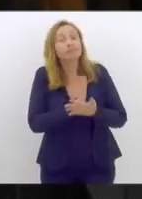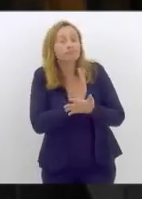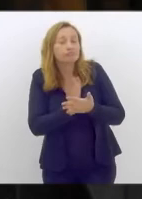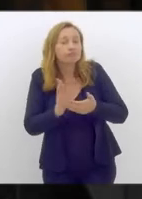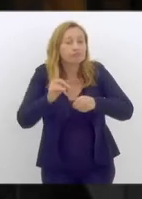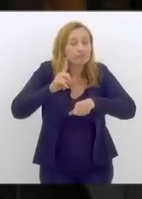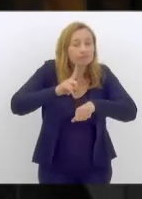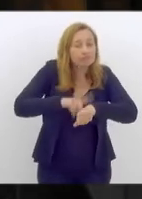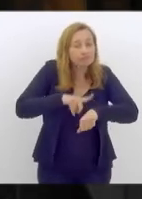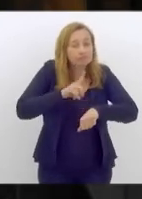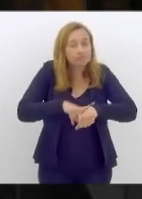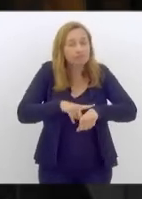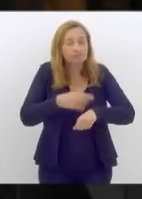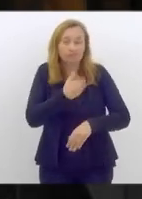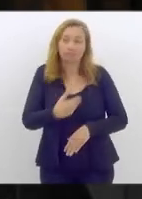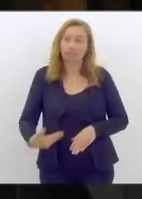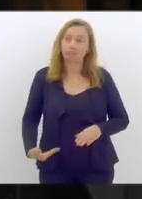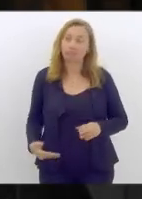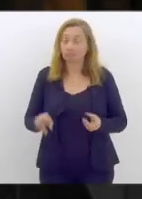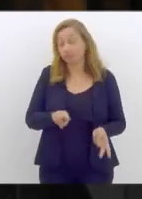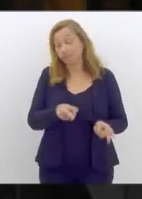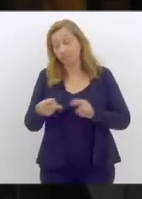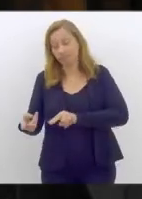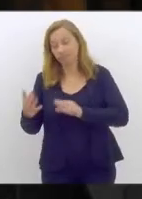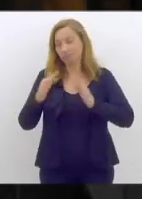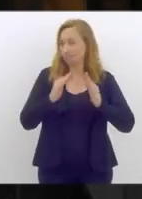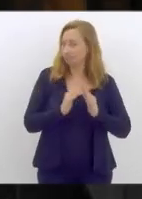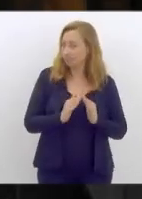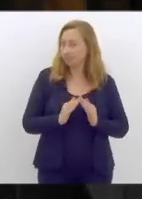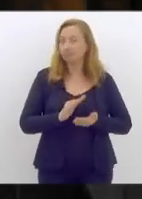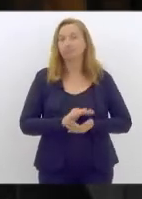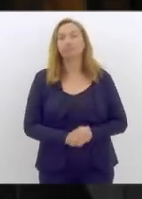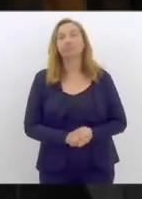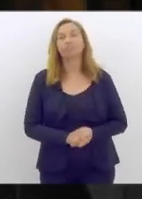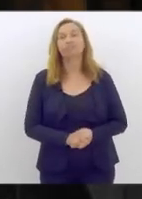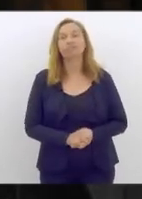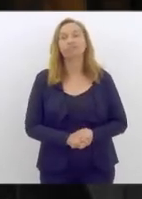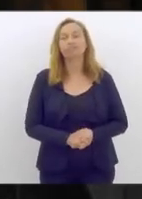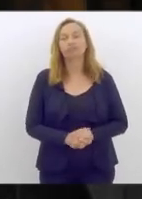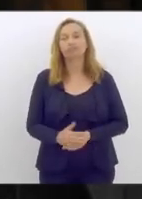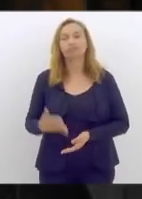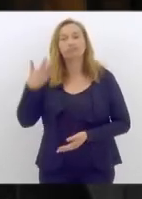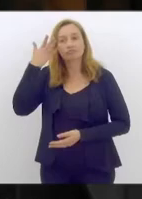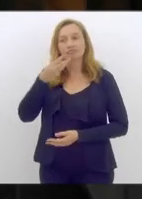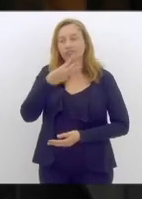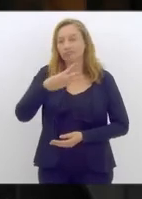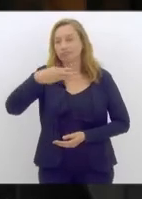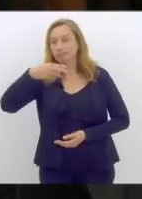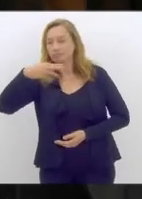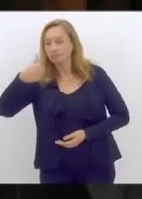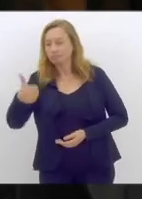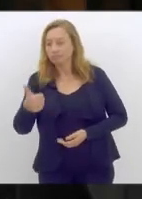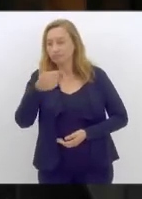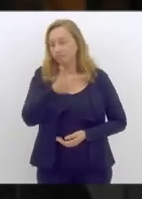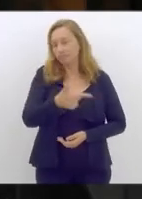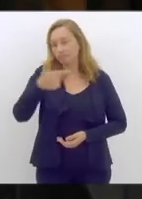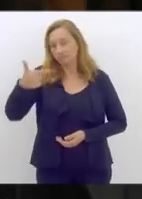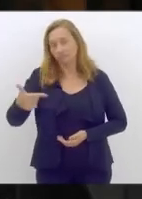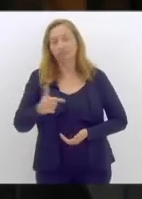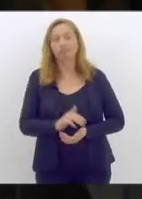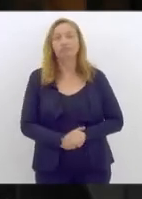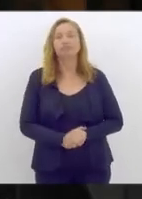tempo o governador encaminhou para essa casa a mensagem 31 de 2022